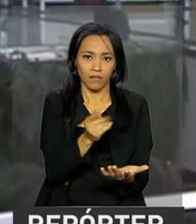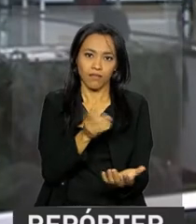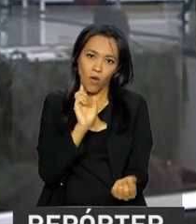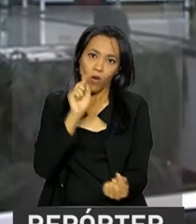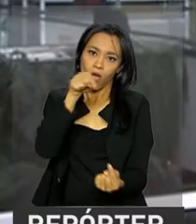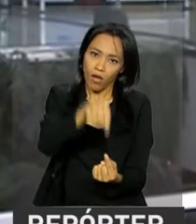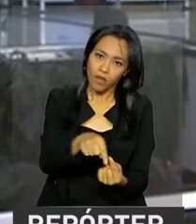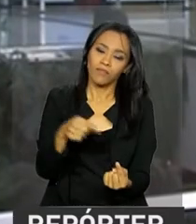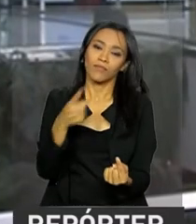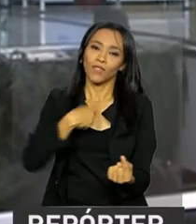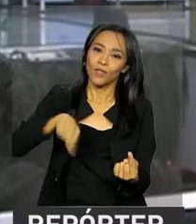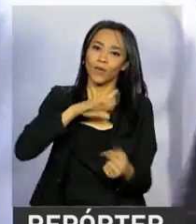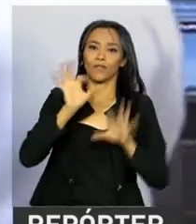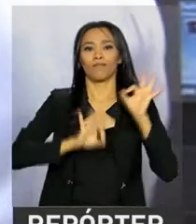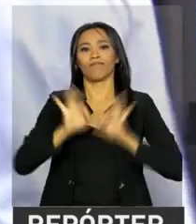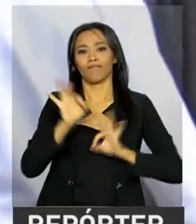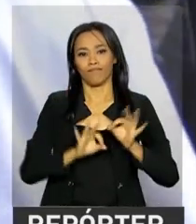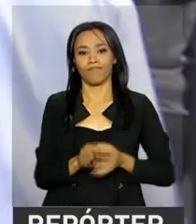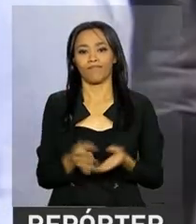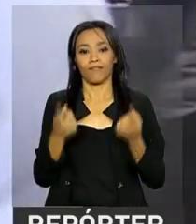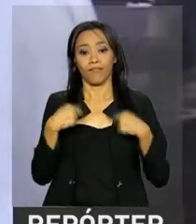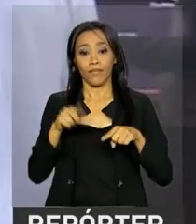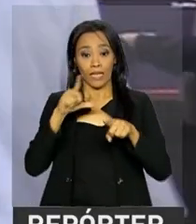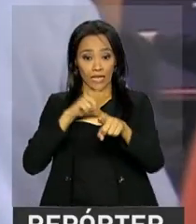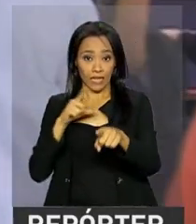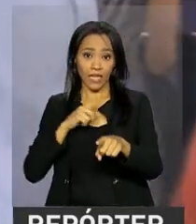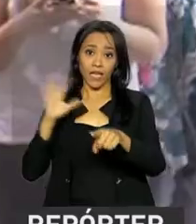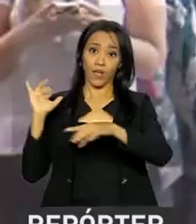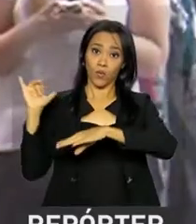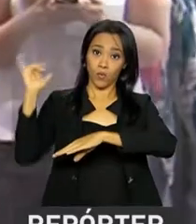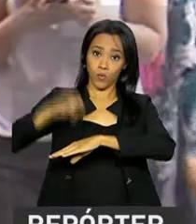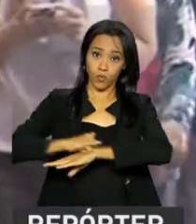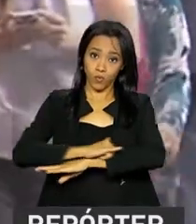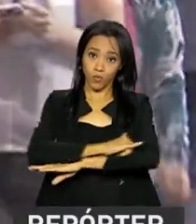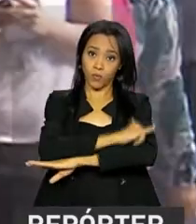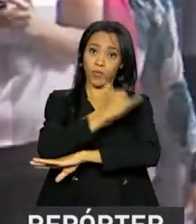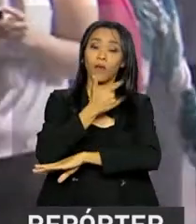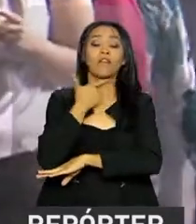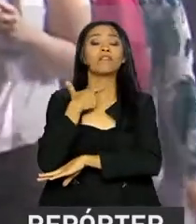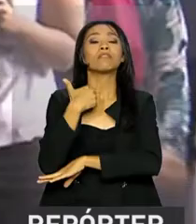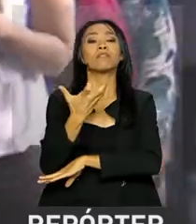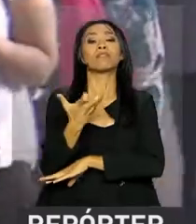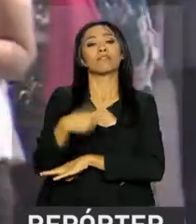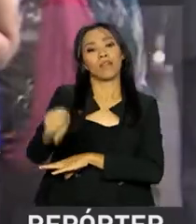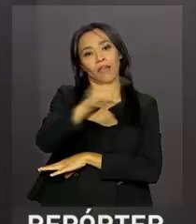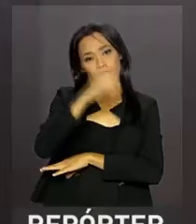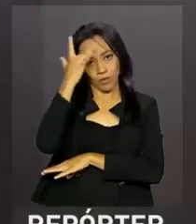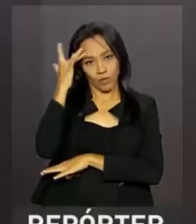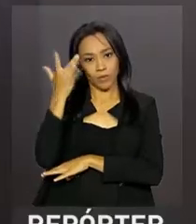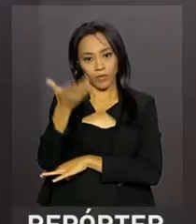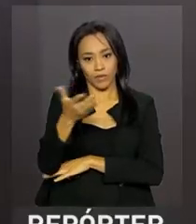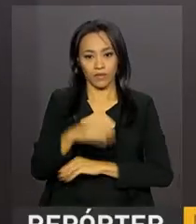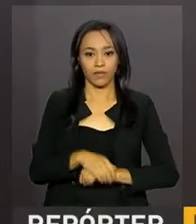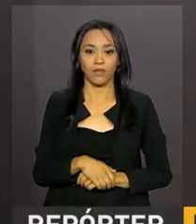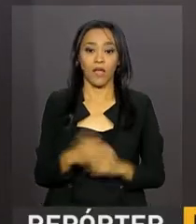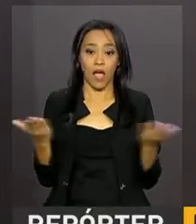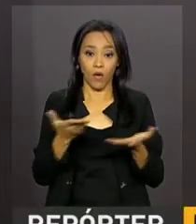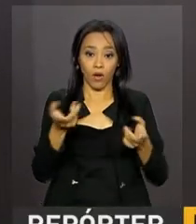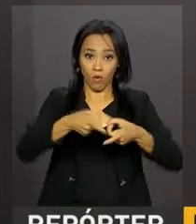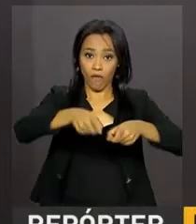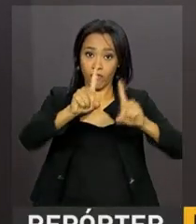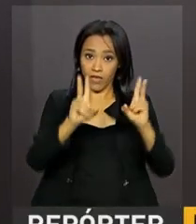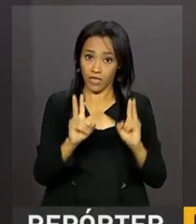objetivos que a gente está traçando e ter aeroportos melhores é o que mais desejam os passageiros com a privatização